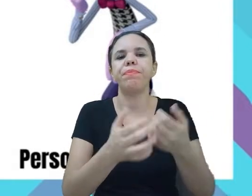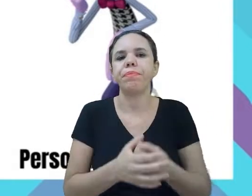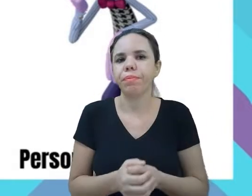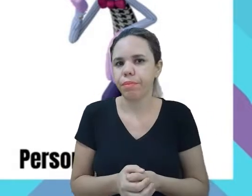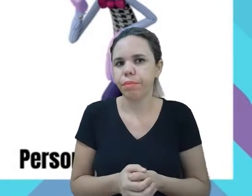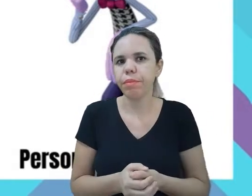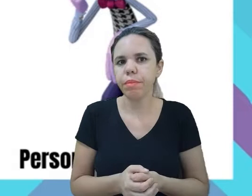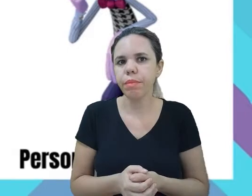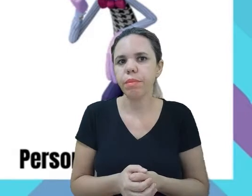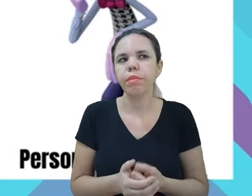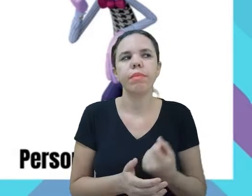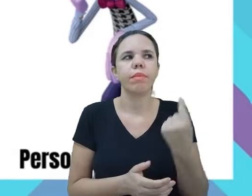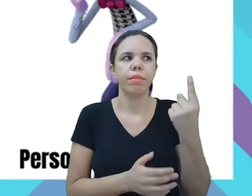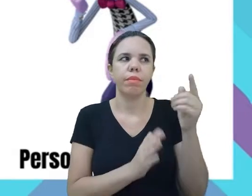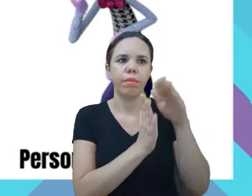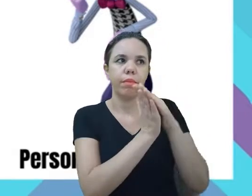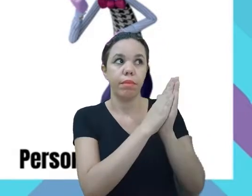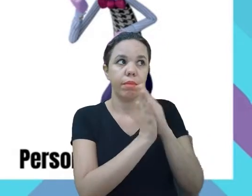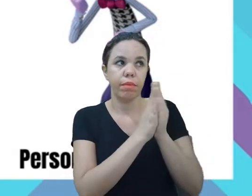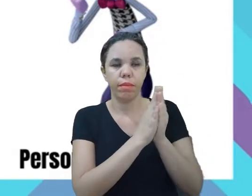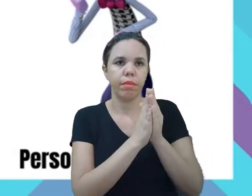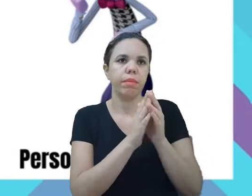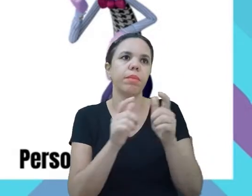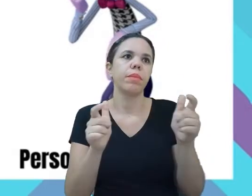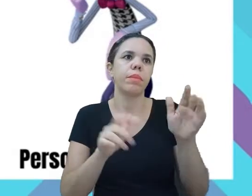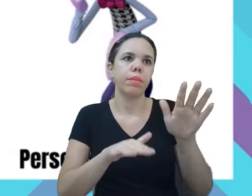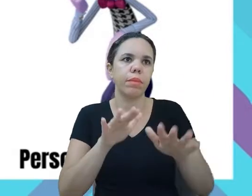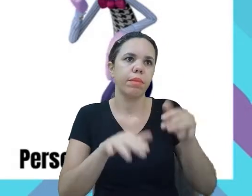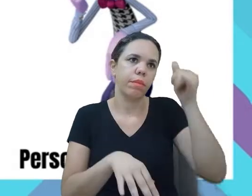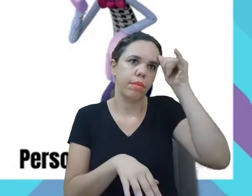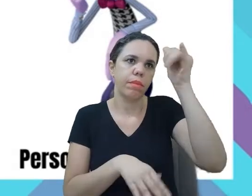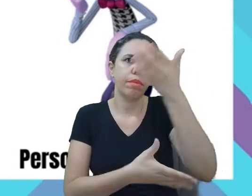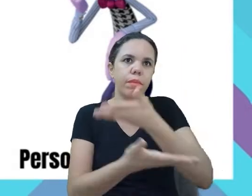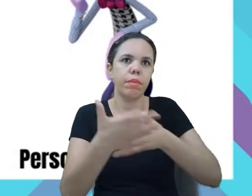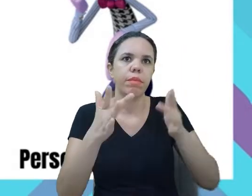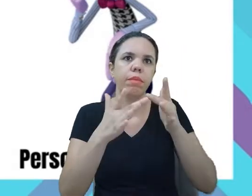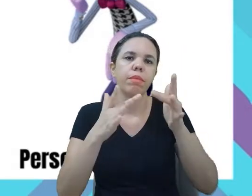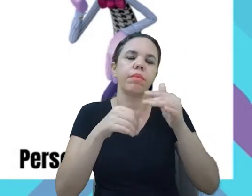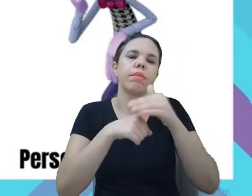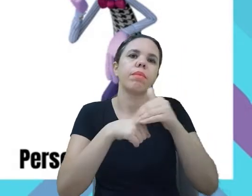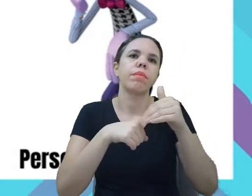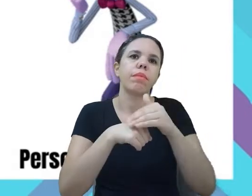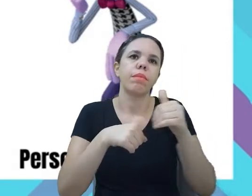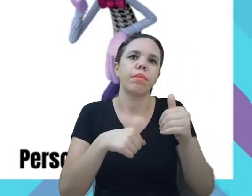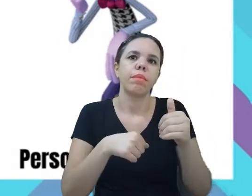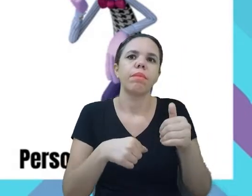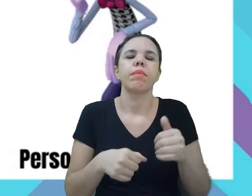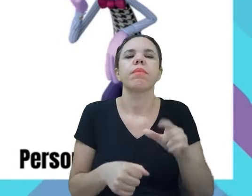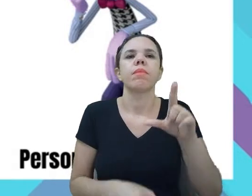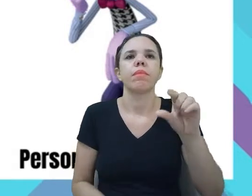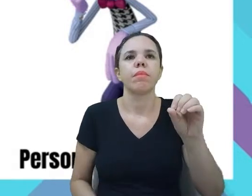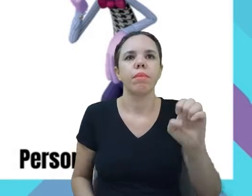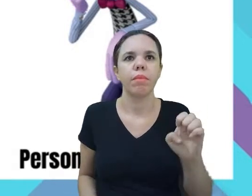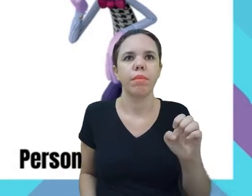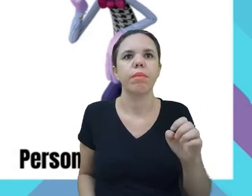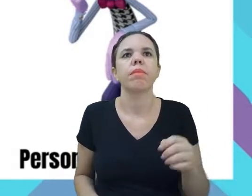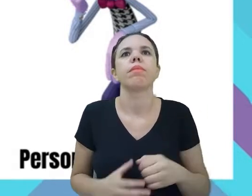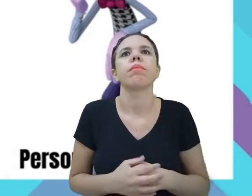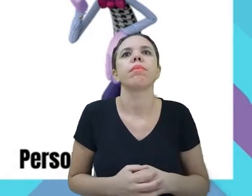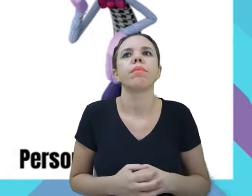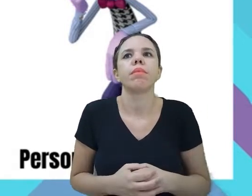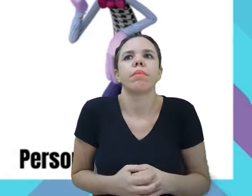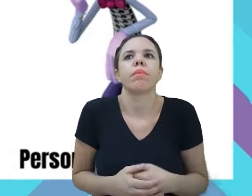de defesa, o indivíduo esquizoide apresenta grandes tendências a evitar relacionamentos afetivos, segundo